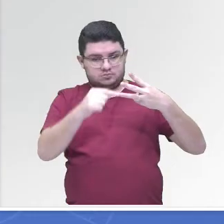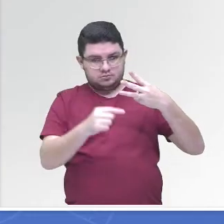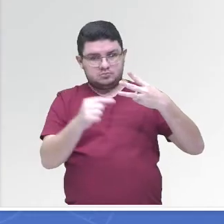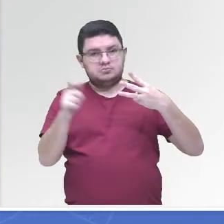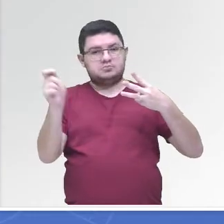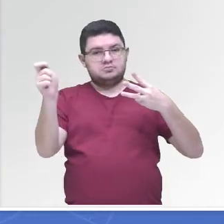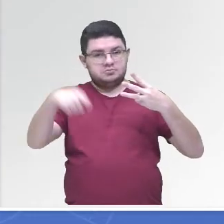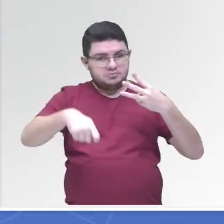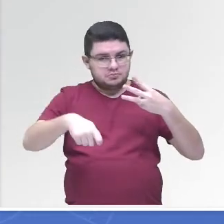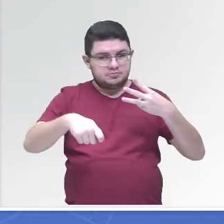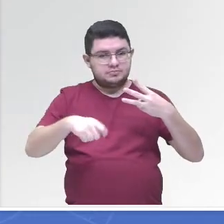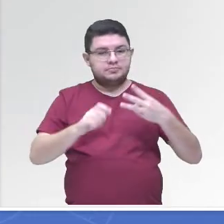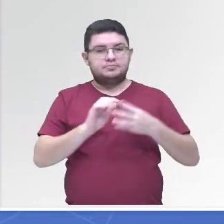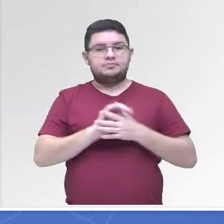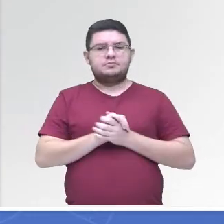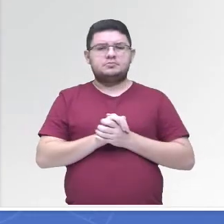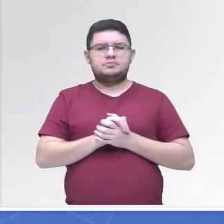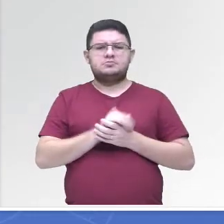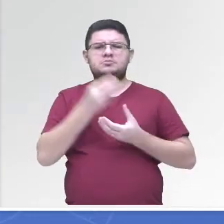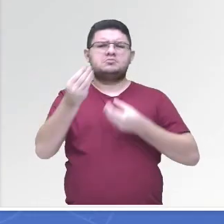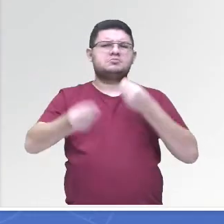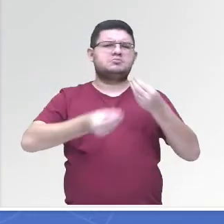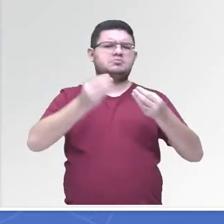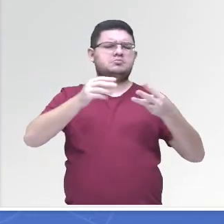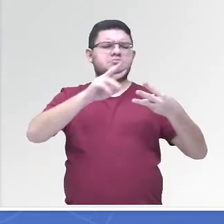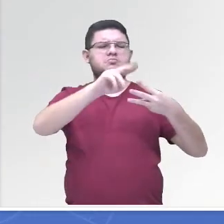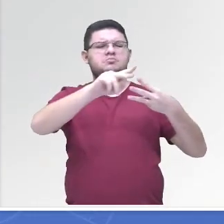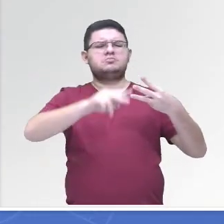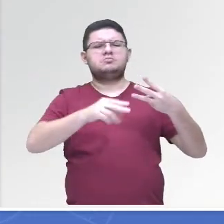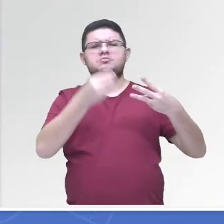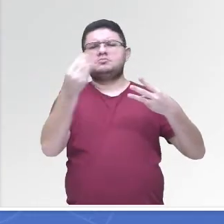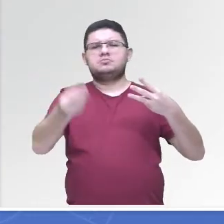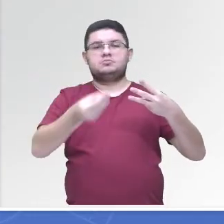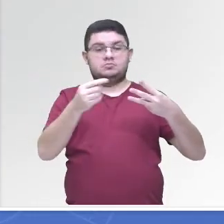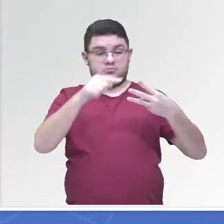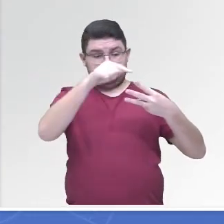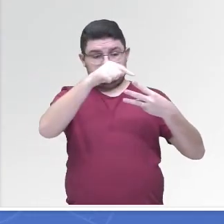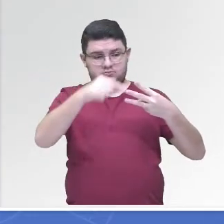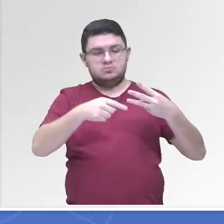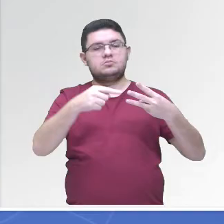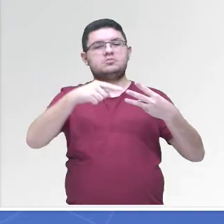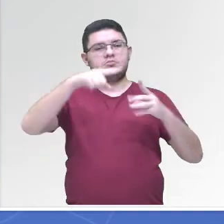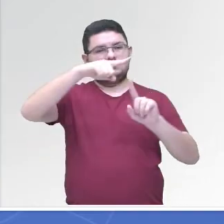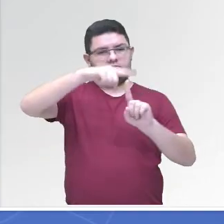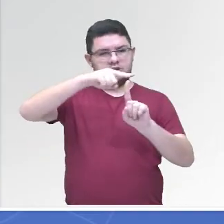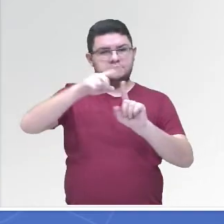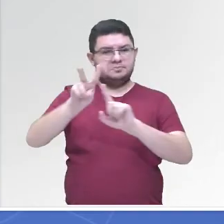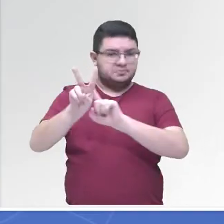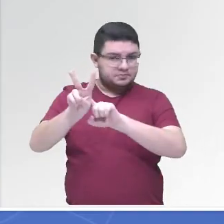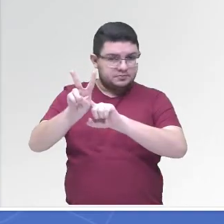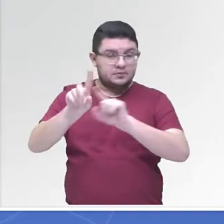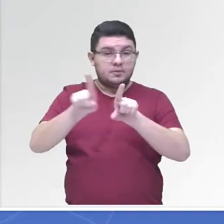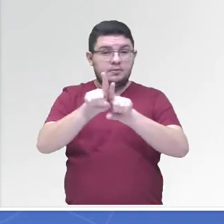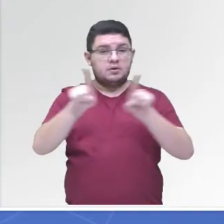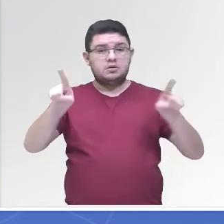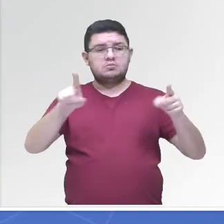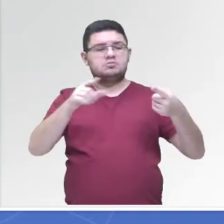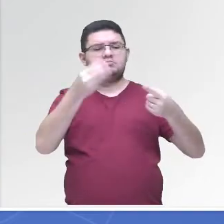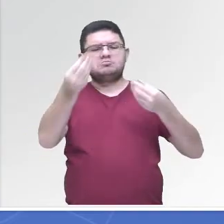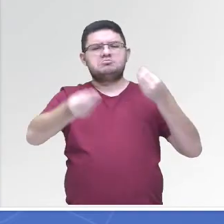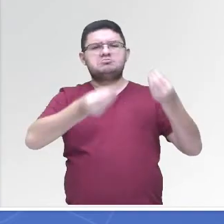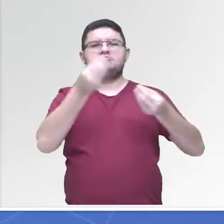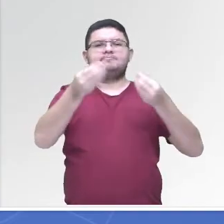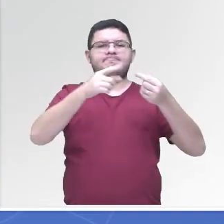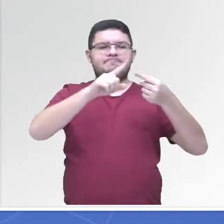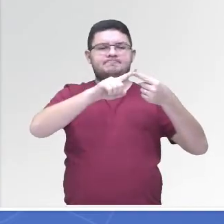Calefação. A diferença entre elas, professora, todas as 3 são vaporizações, tá? A diferença é que